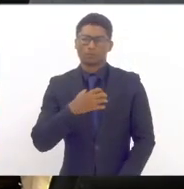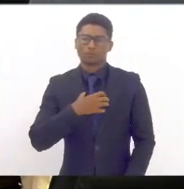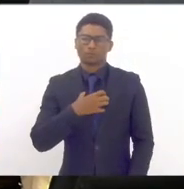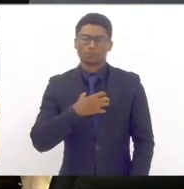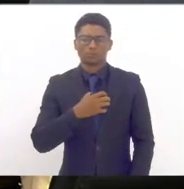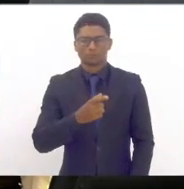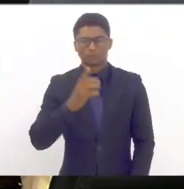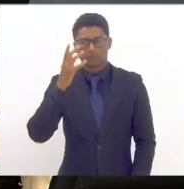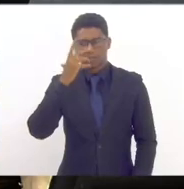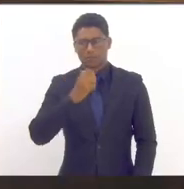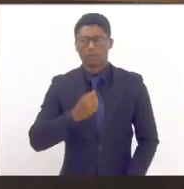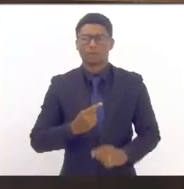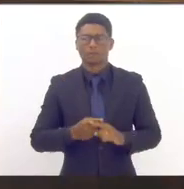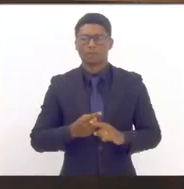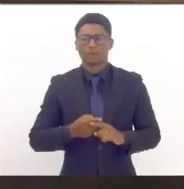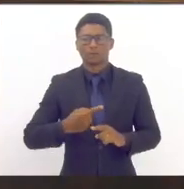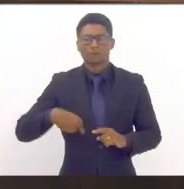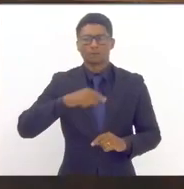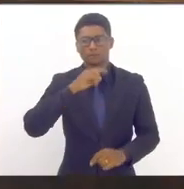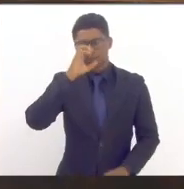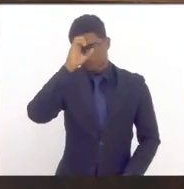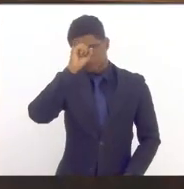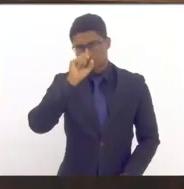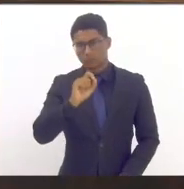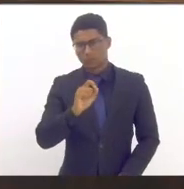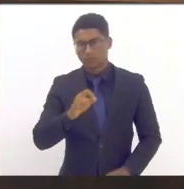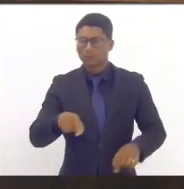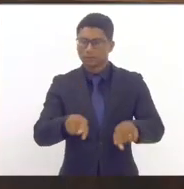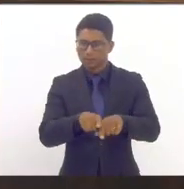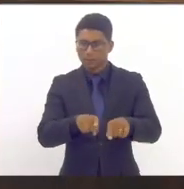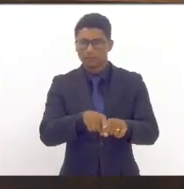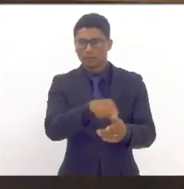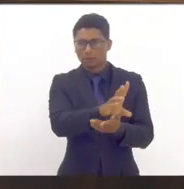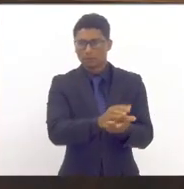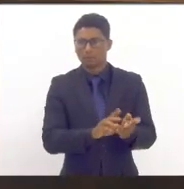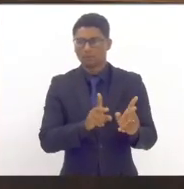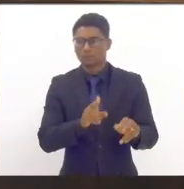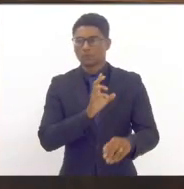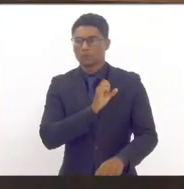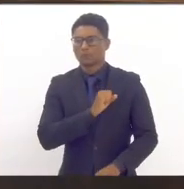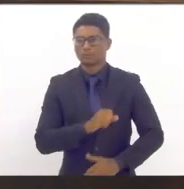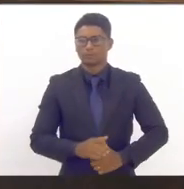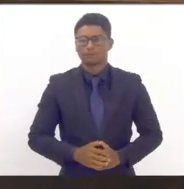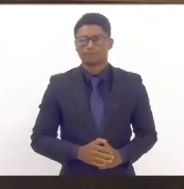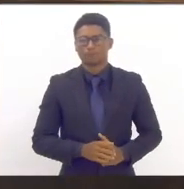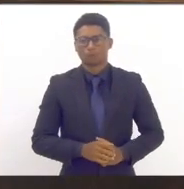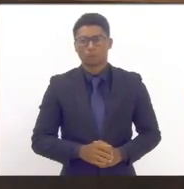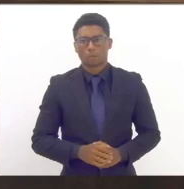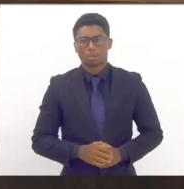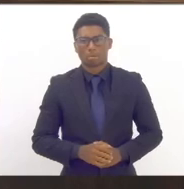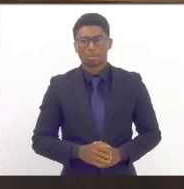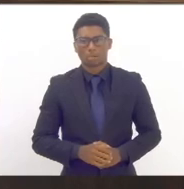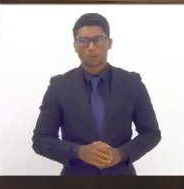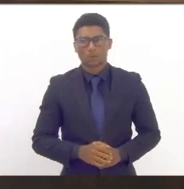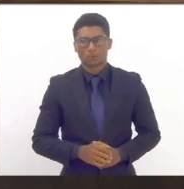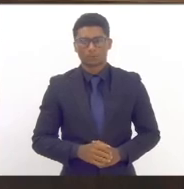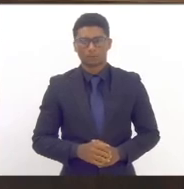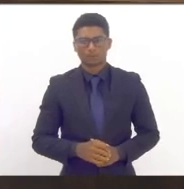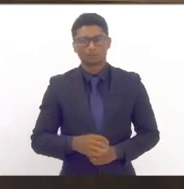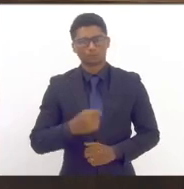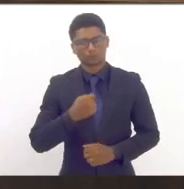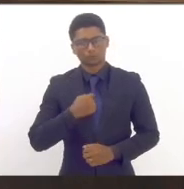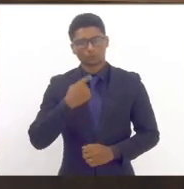muito lindo, porque nos ensina a amar. E aí, quando eu observo